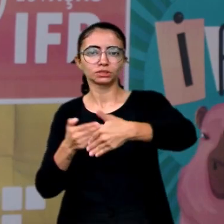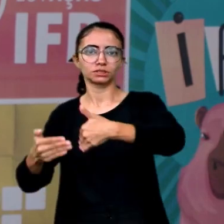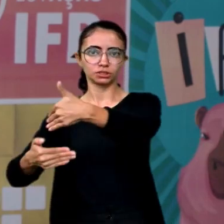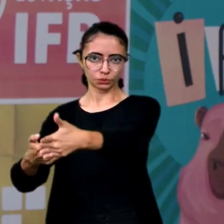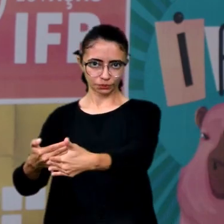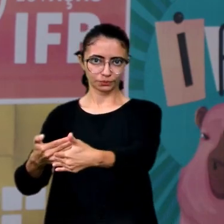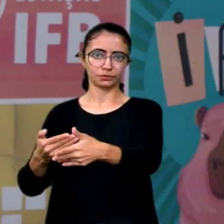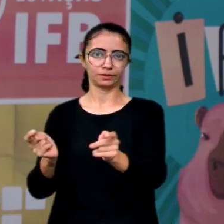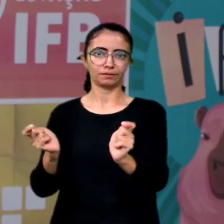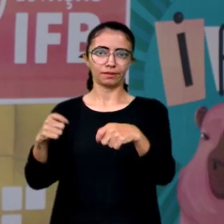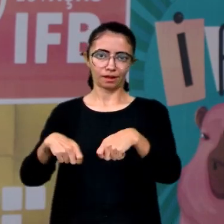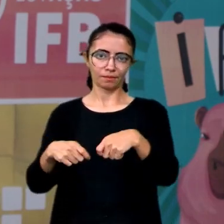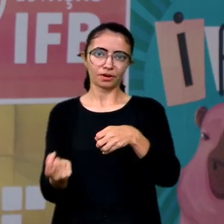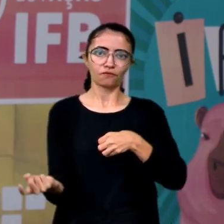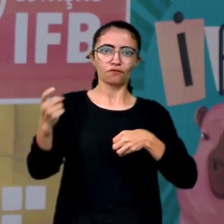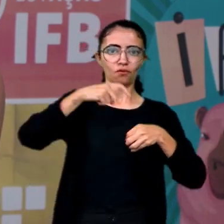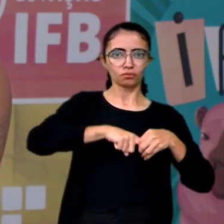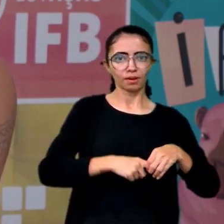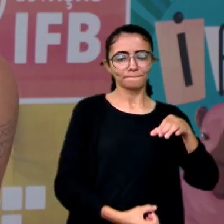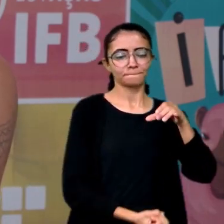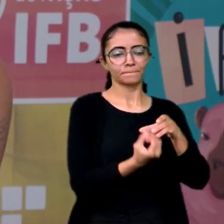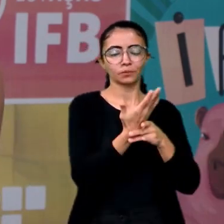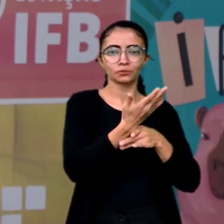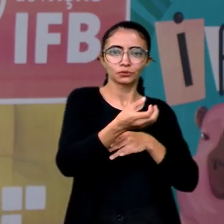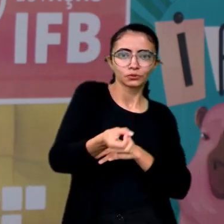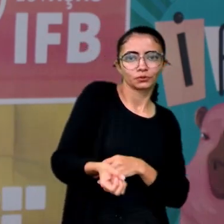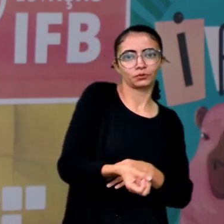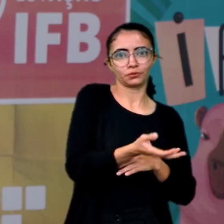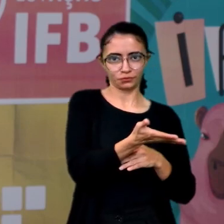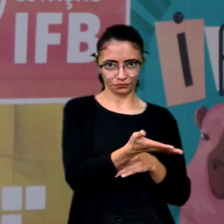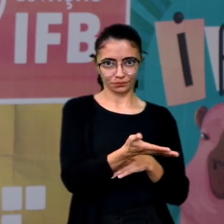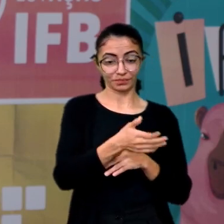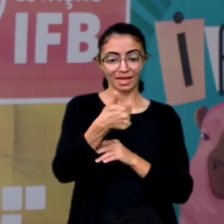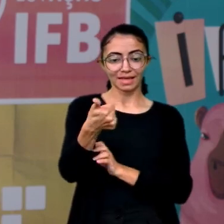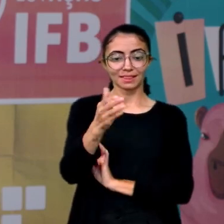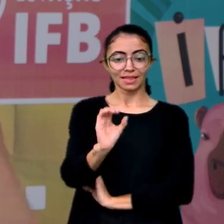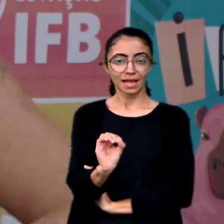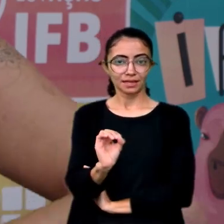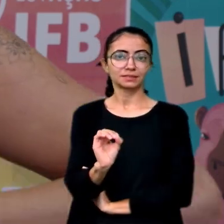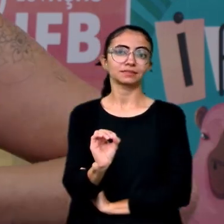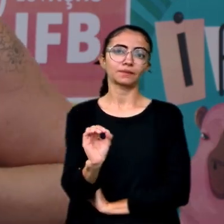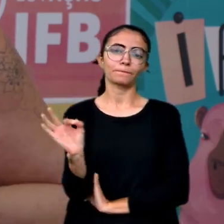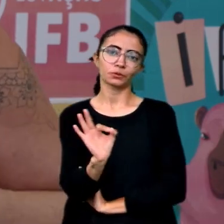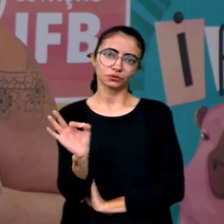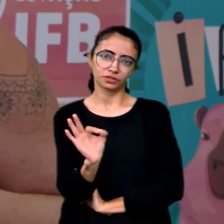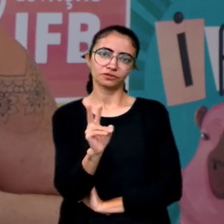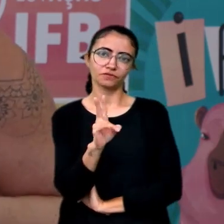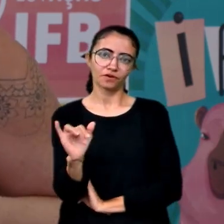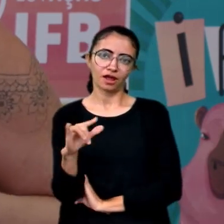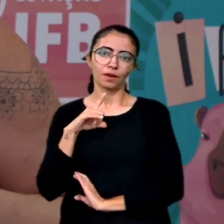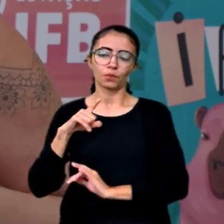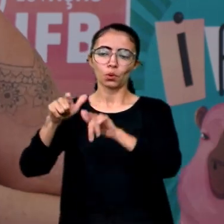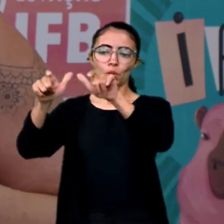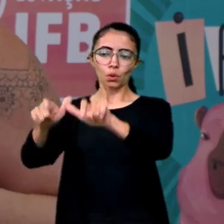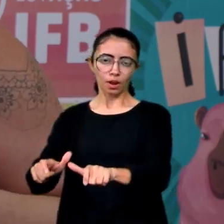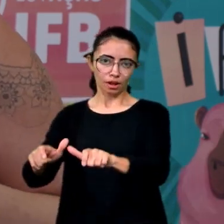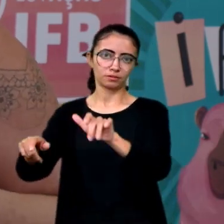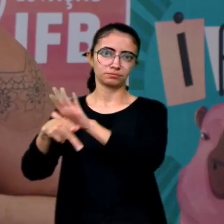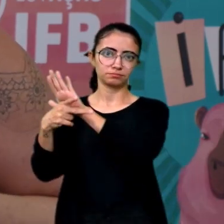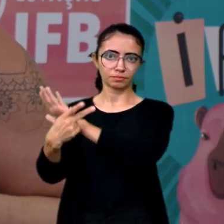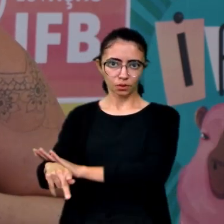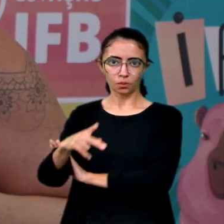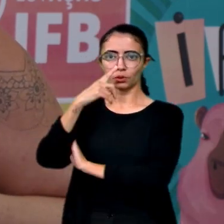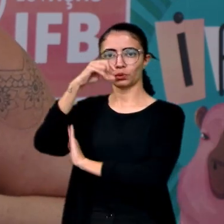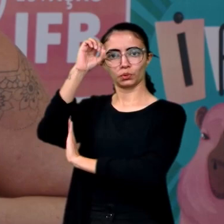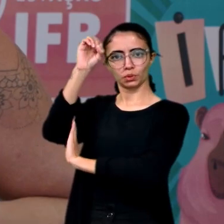coisa. E somente 10% vai para o aterro sanitário. Então, o que vai para um aterro sanitário? O que é realmente considerado